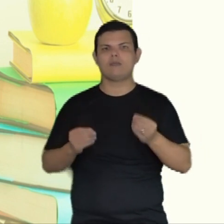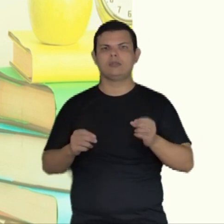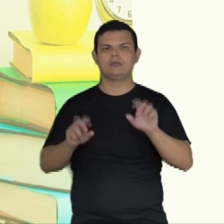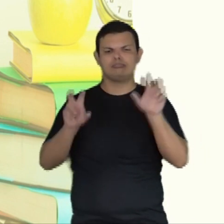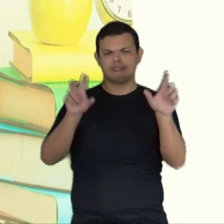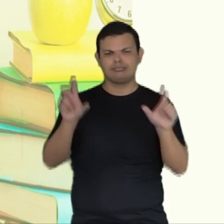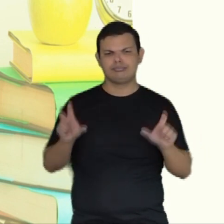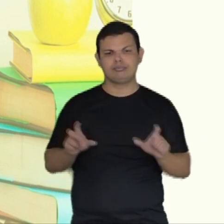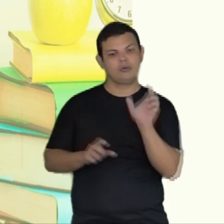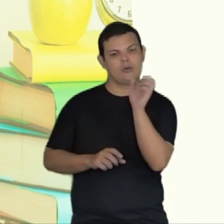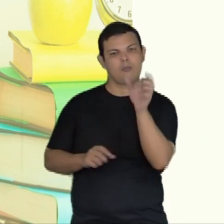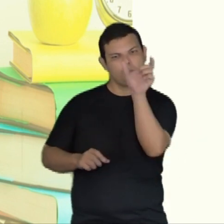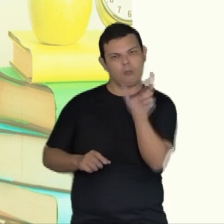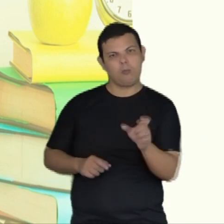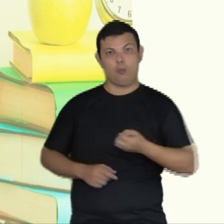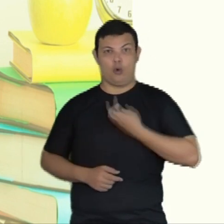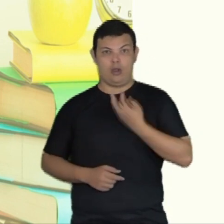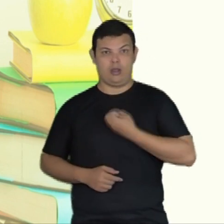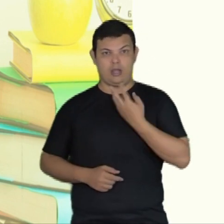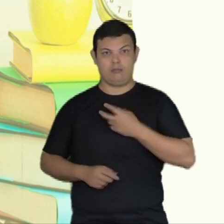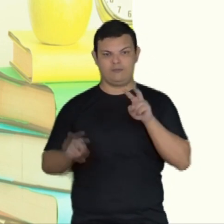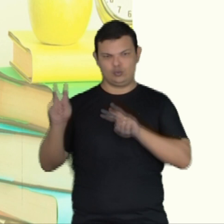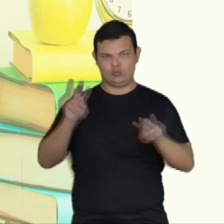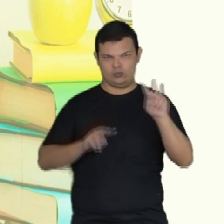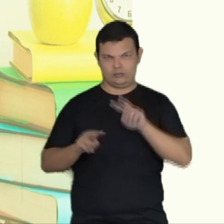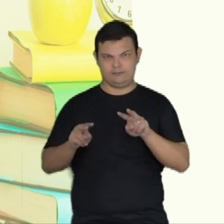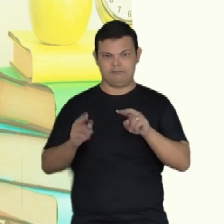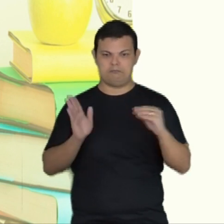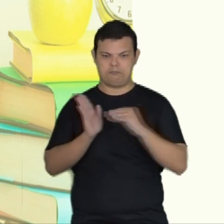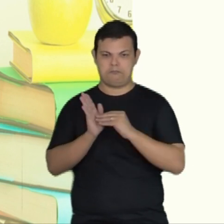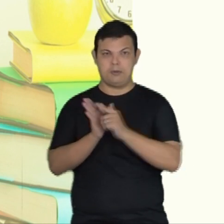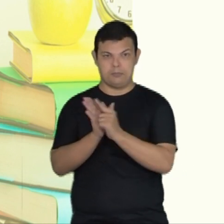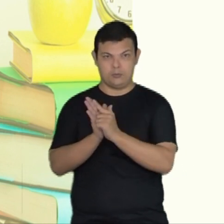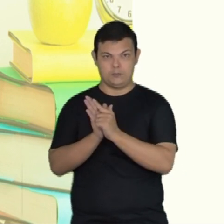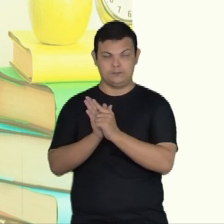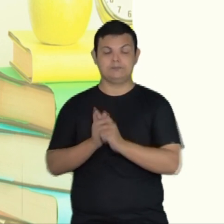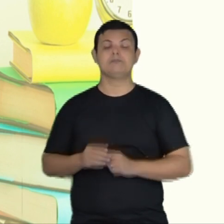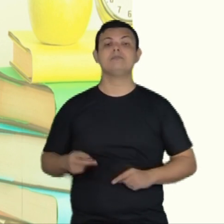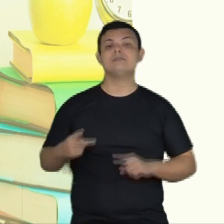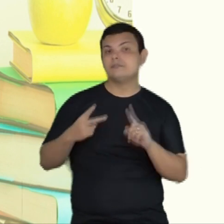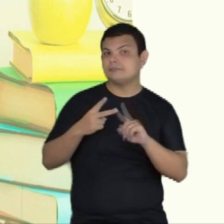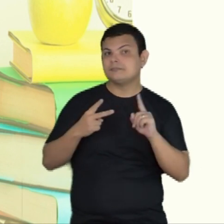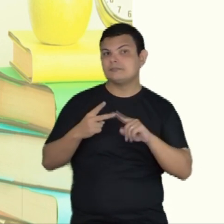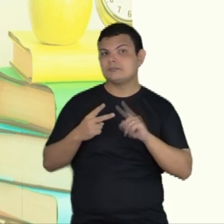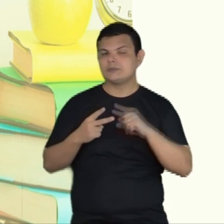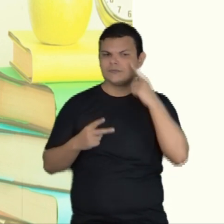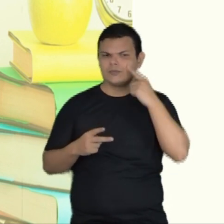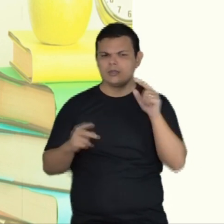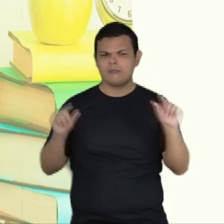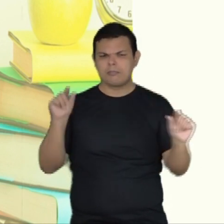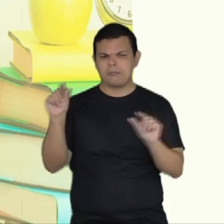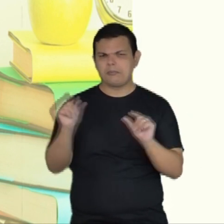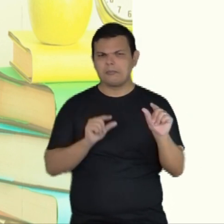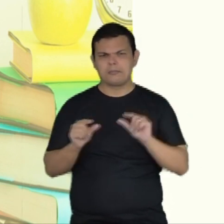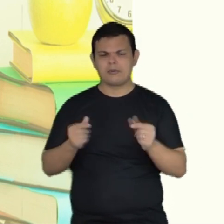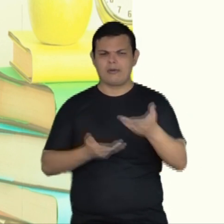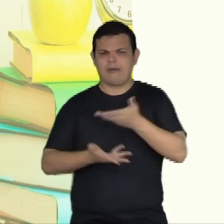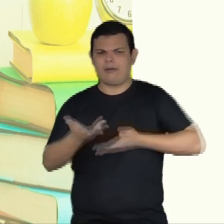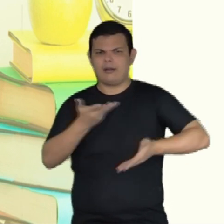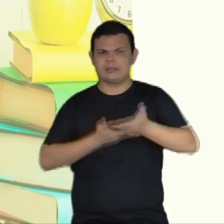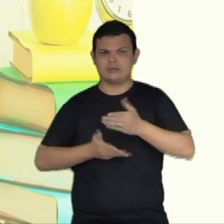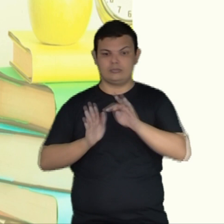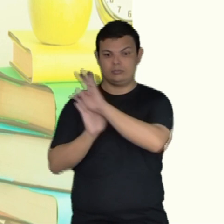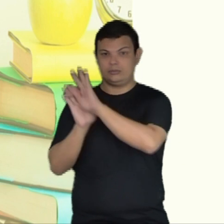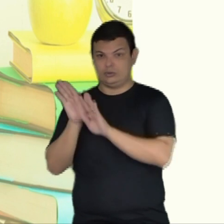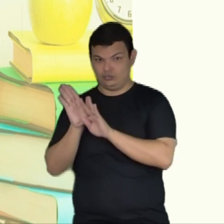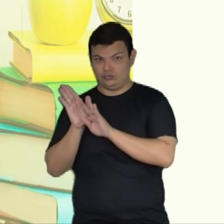disposição do poema visual aplicada no papel. O segundo é observar os recursos gráficos para entender a relação entre texto